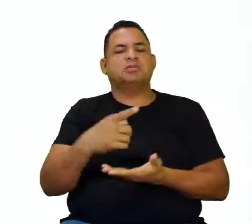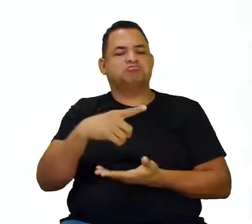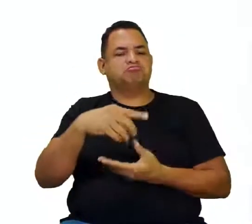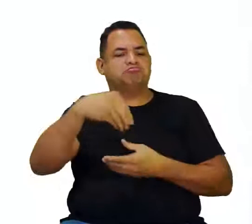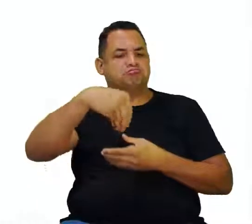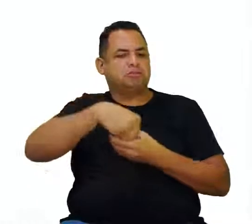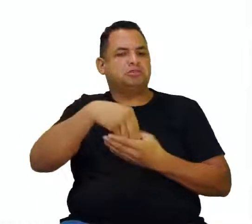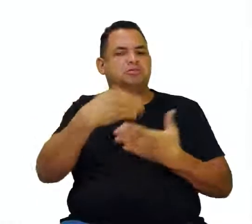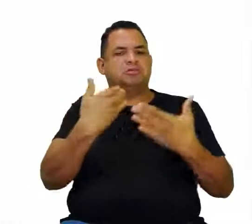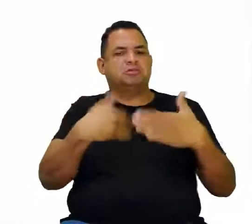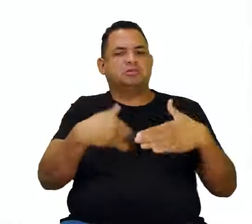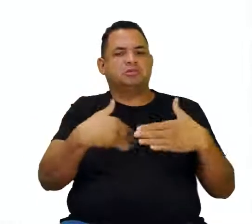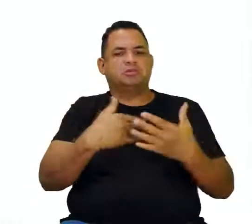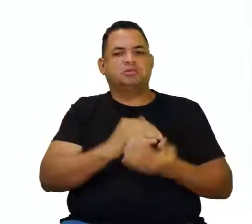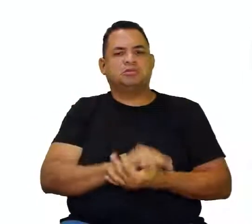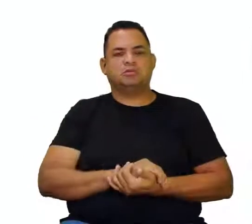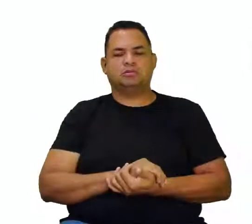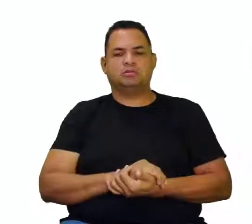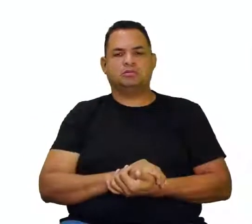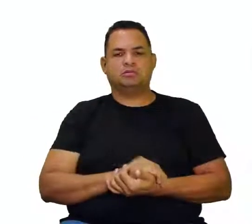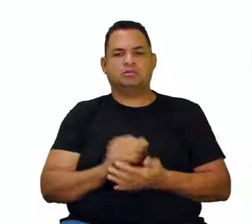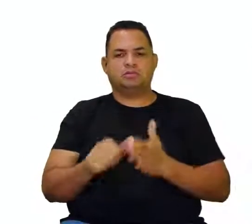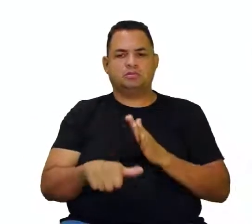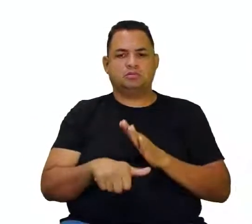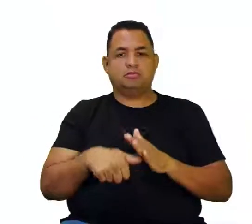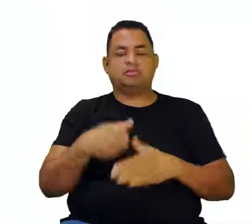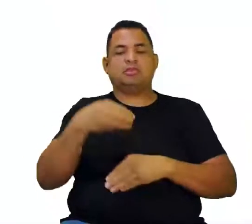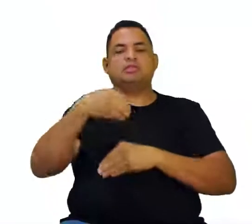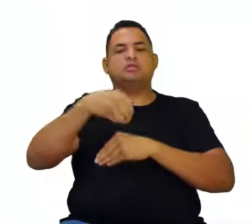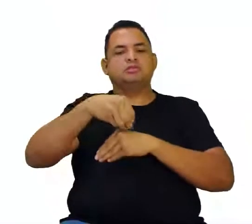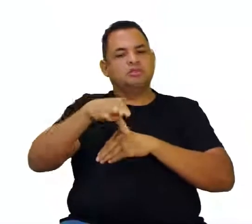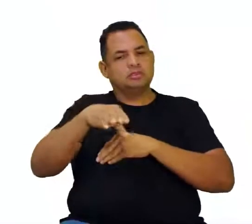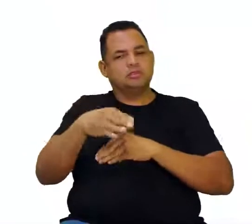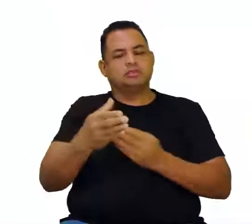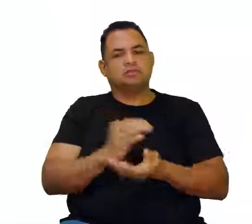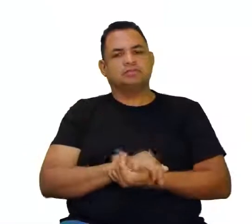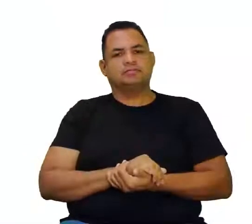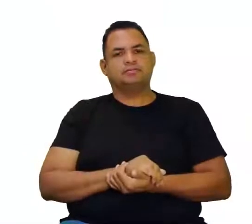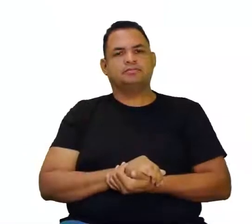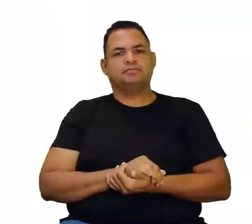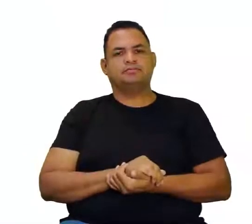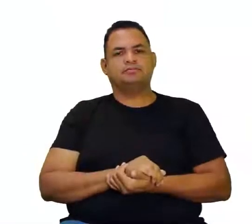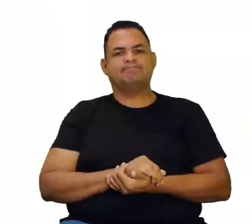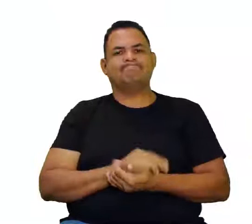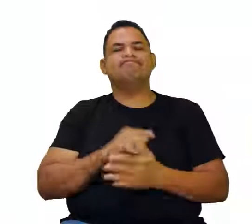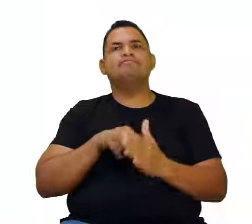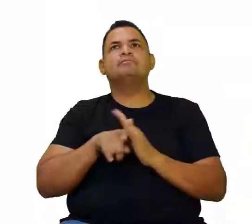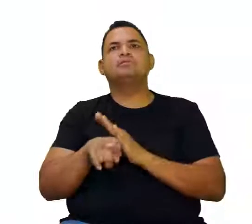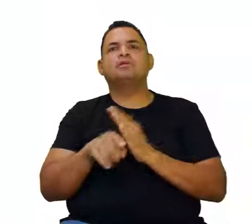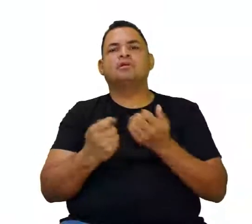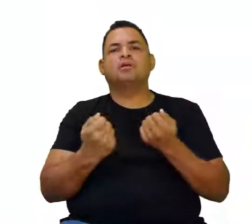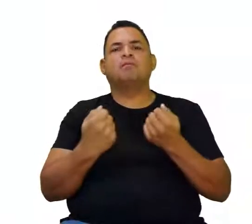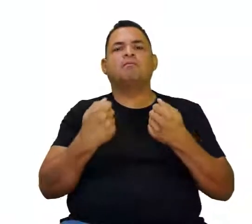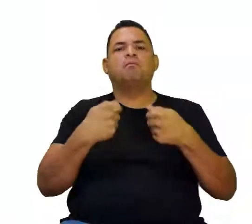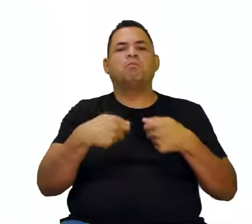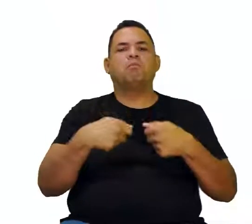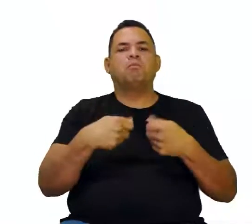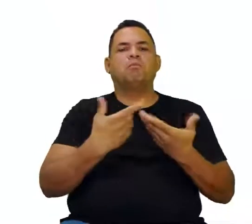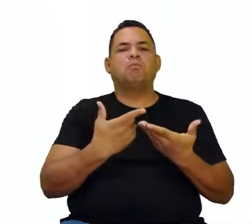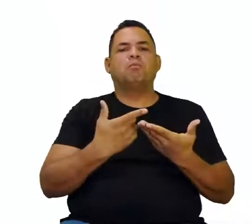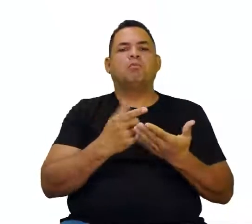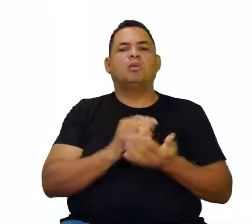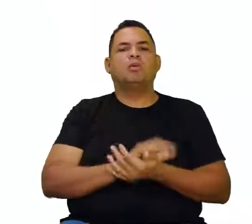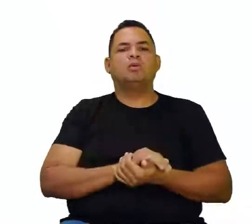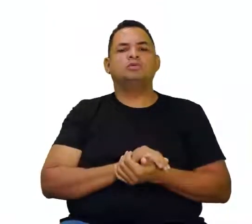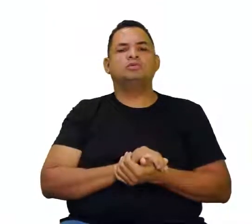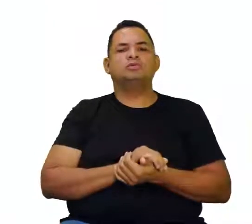mais. Então, essa é a nossa primeira dica para vocês. Professora, eu posso pegar Enem de todos os anos?